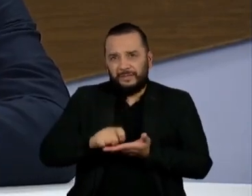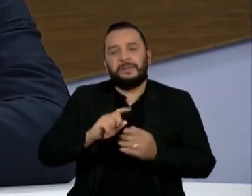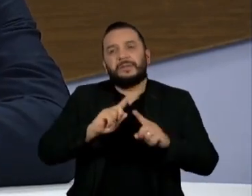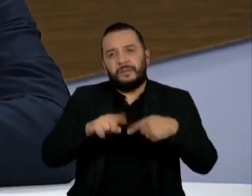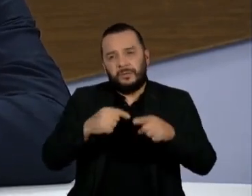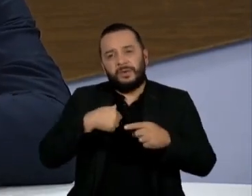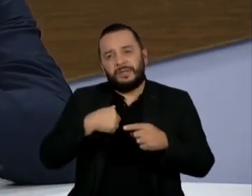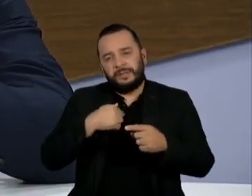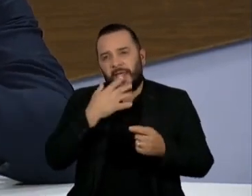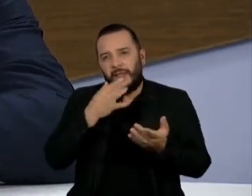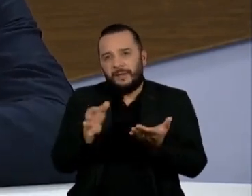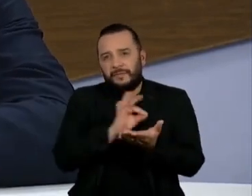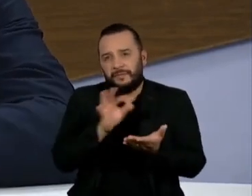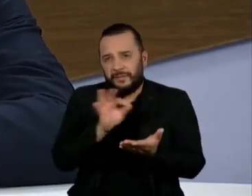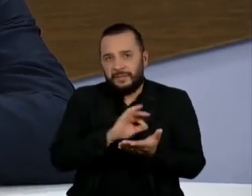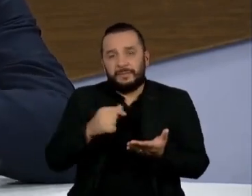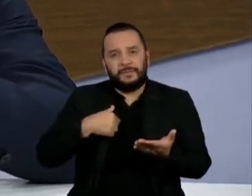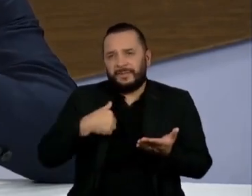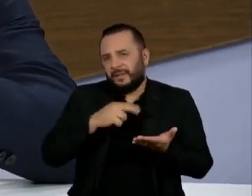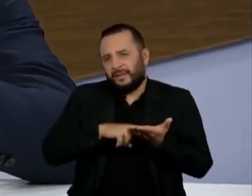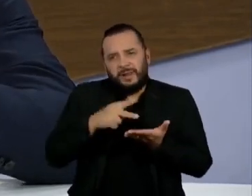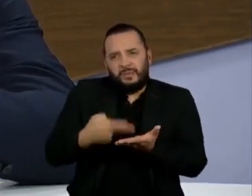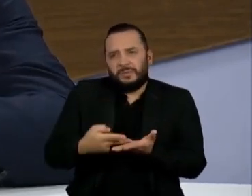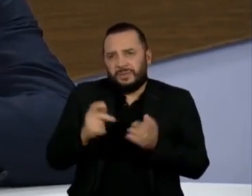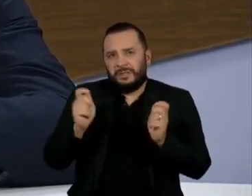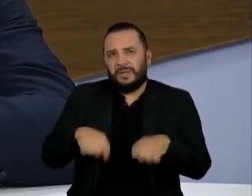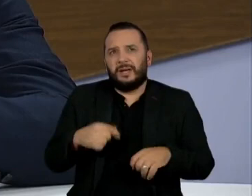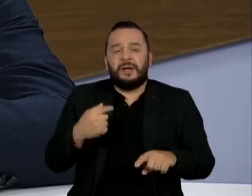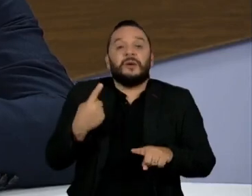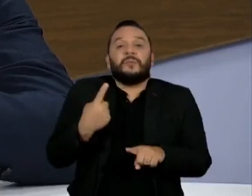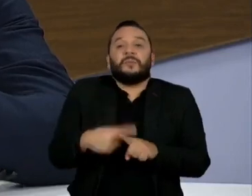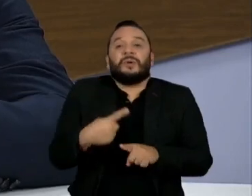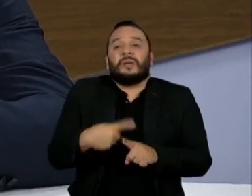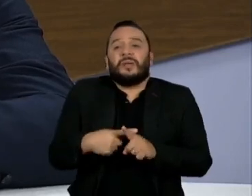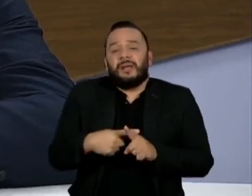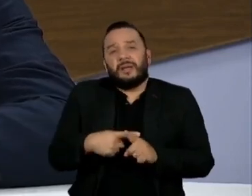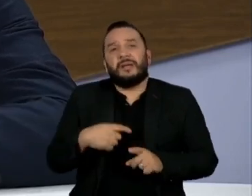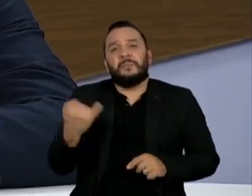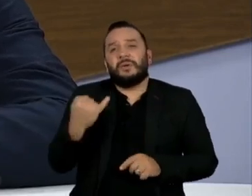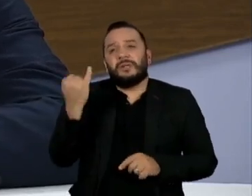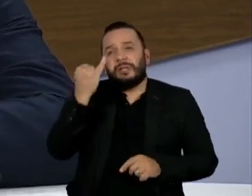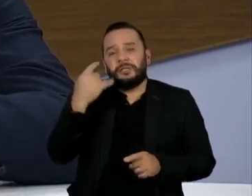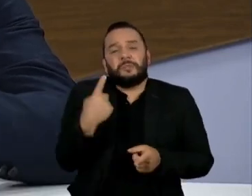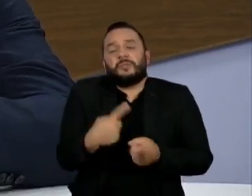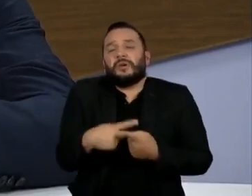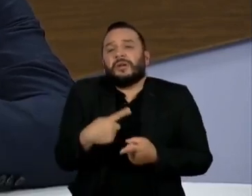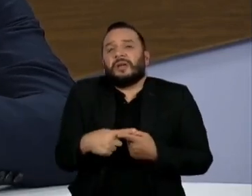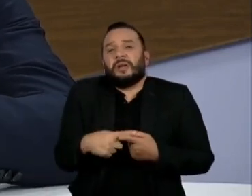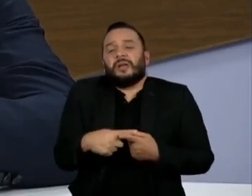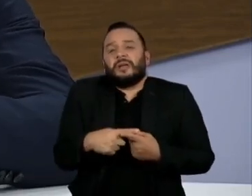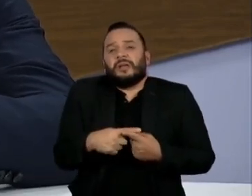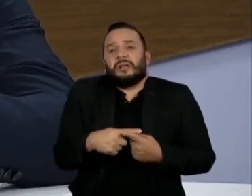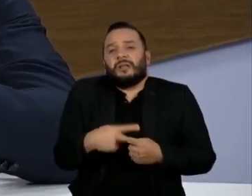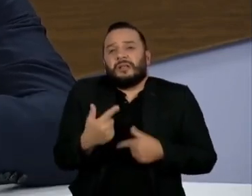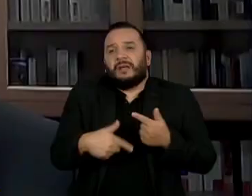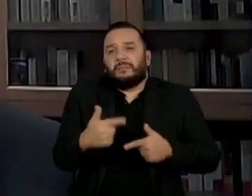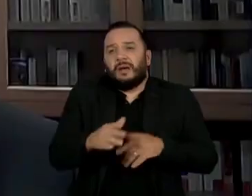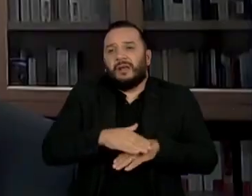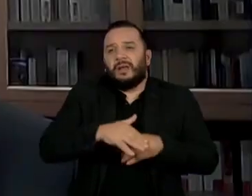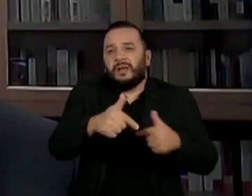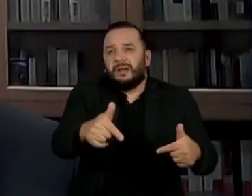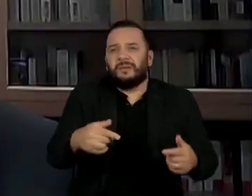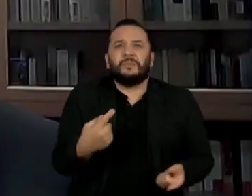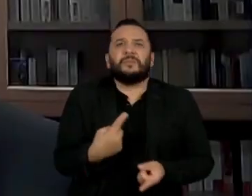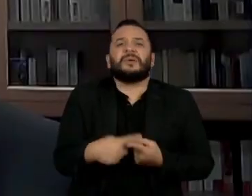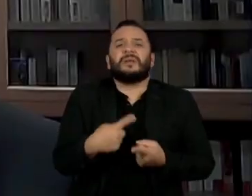uma revista, que a gente poderia traduzir como por que se importar, por que se dar ao trabalho, e era sobre por que